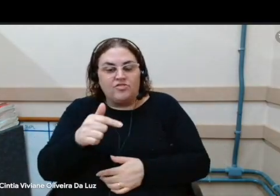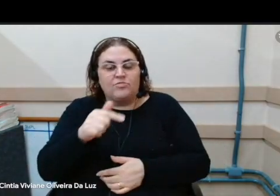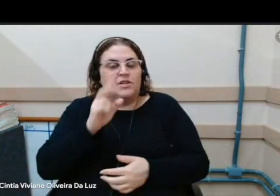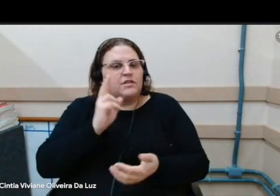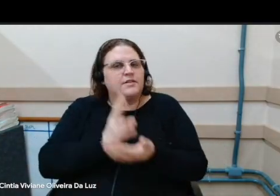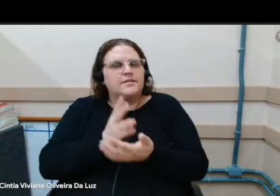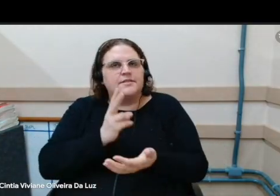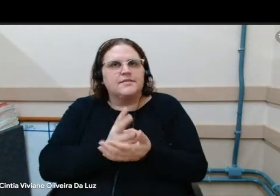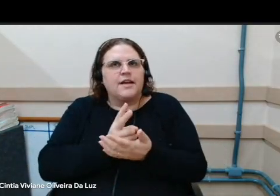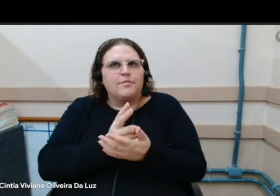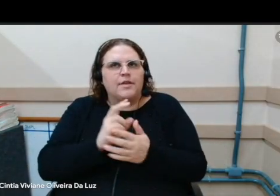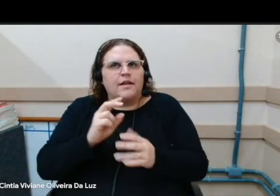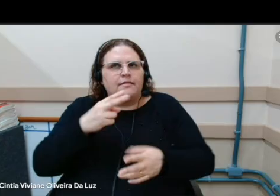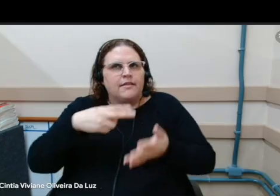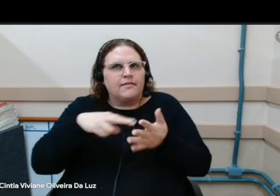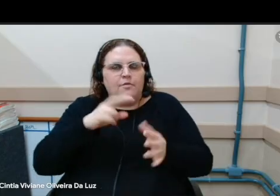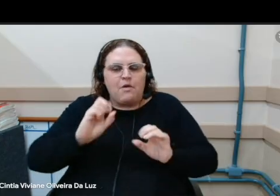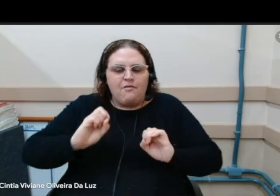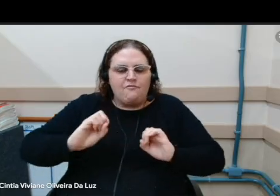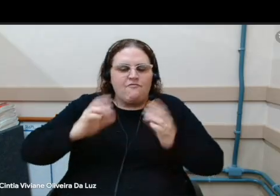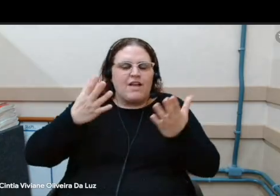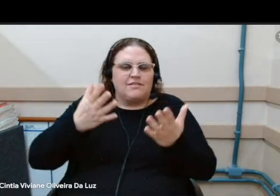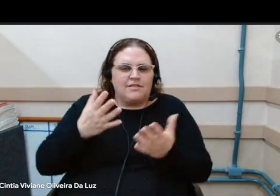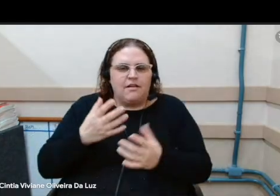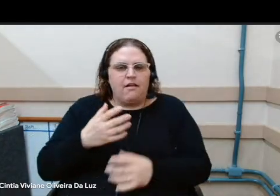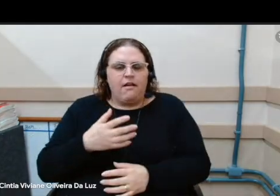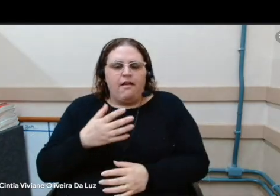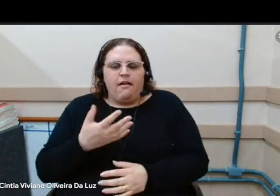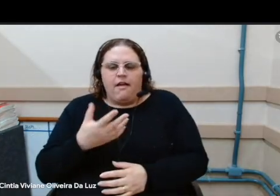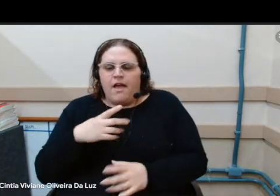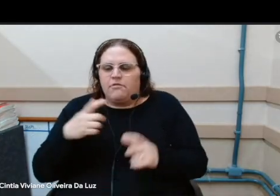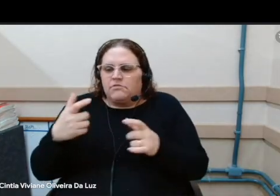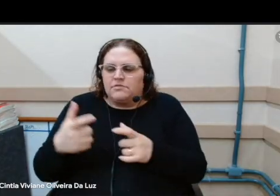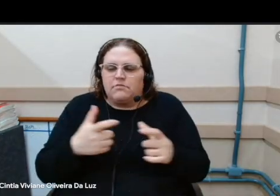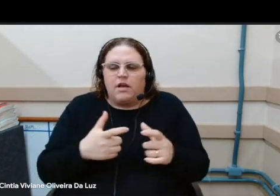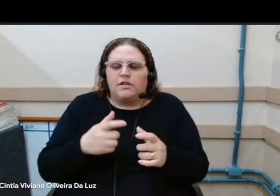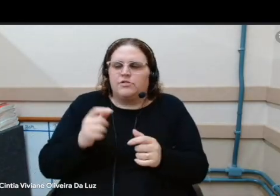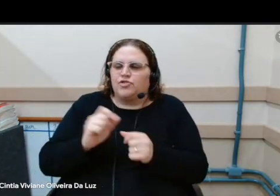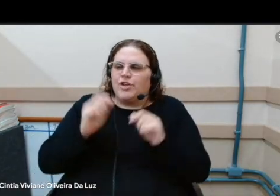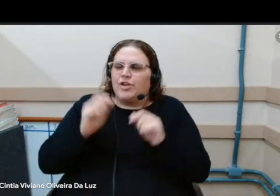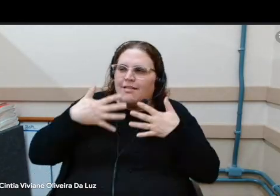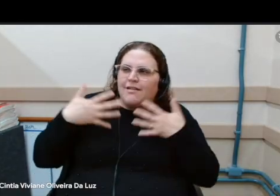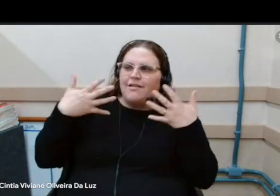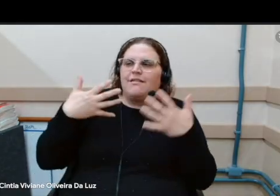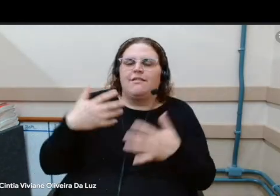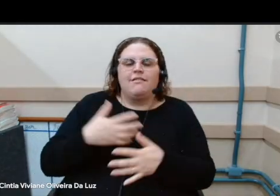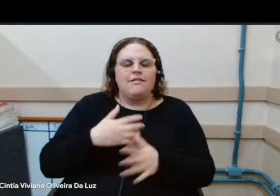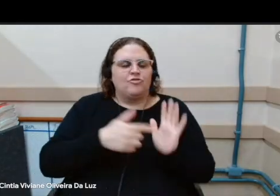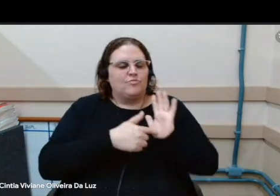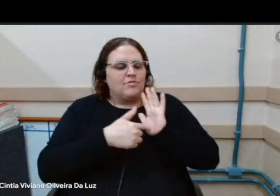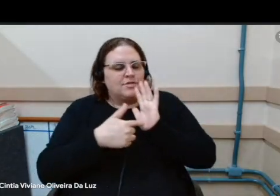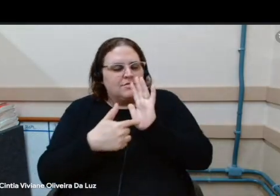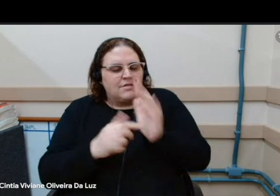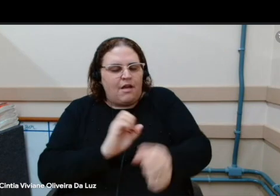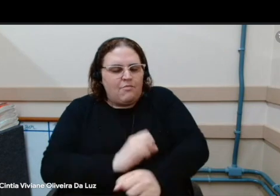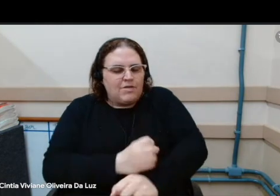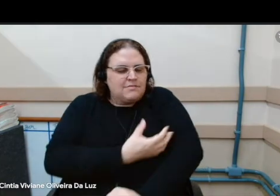grande comemoração é um espaço né De euforia um espaço de extravazar Emoções